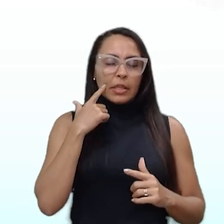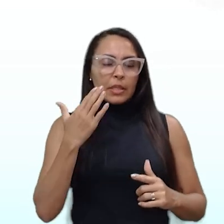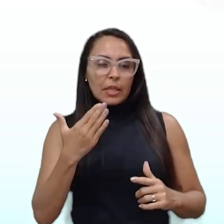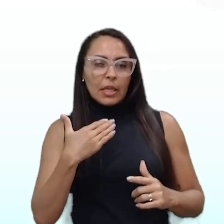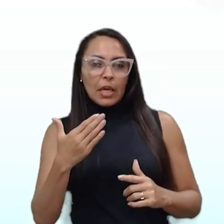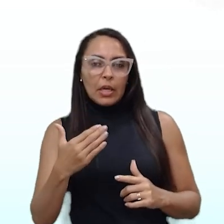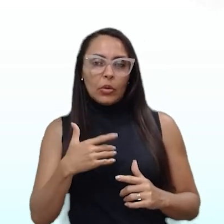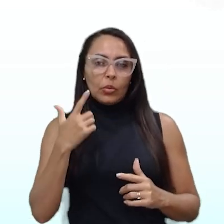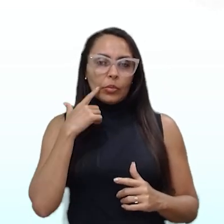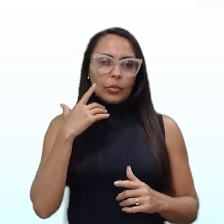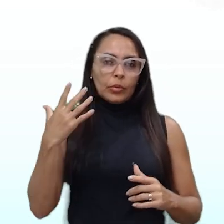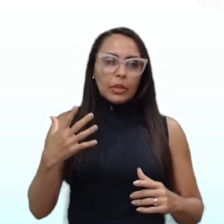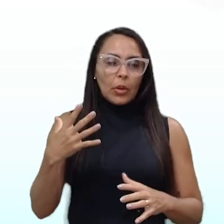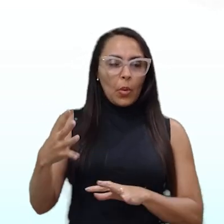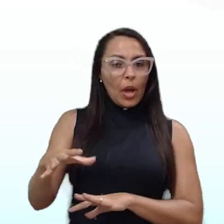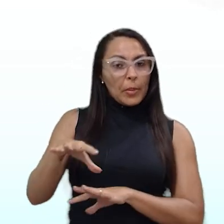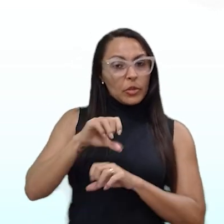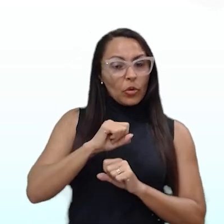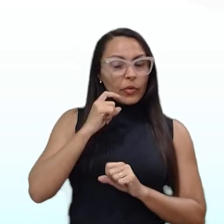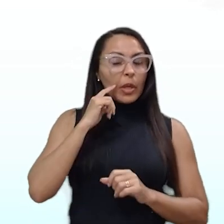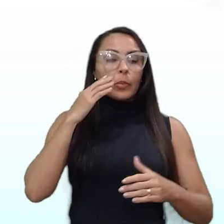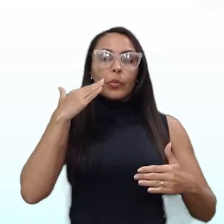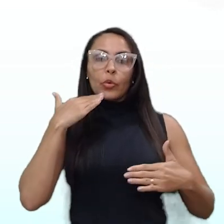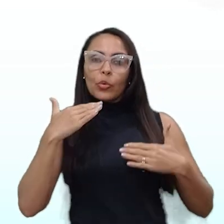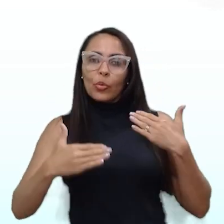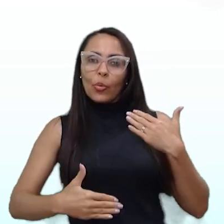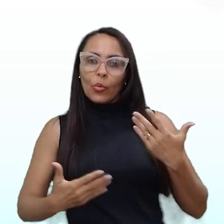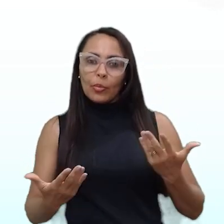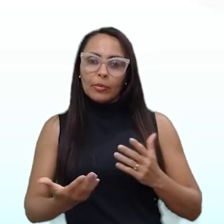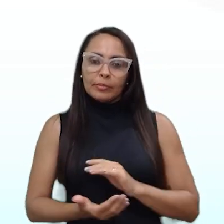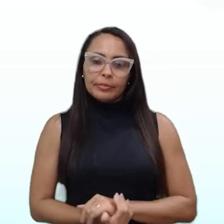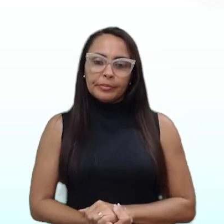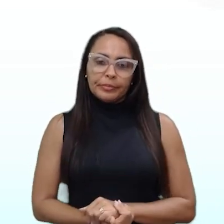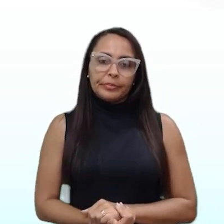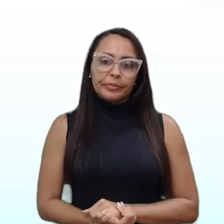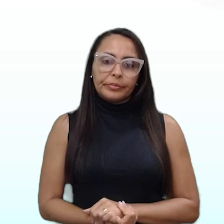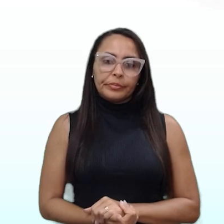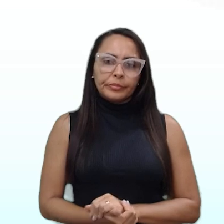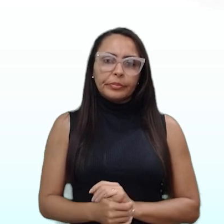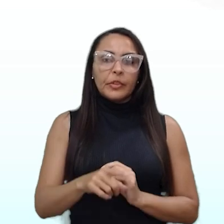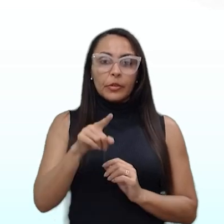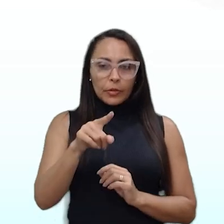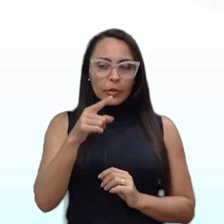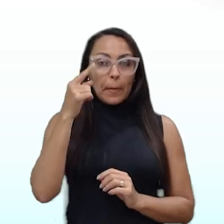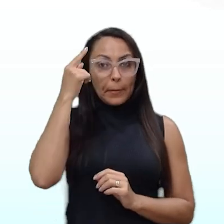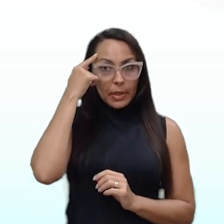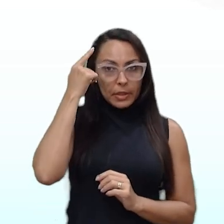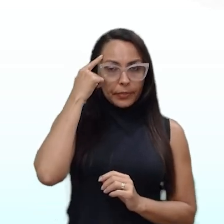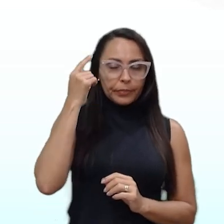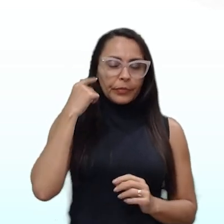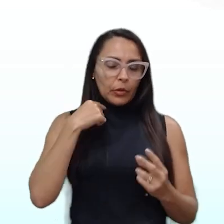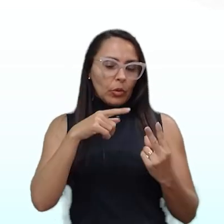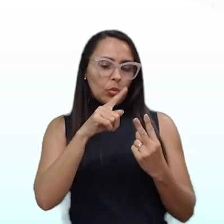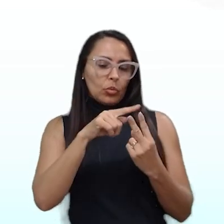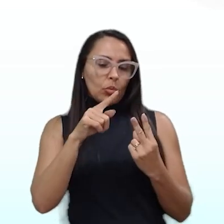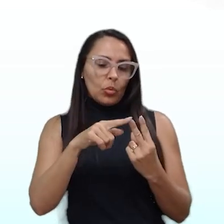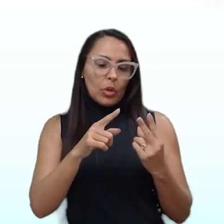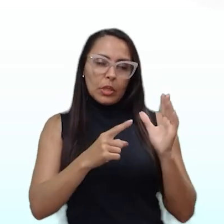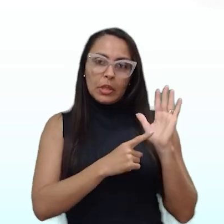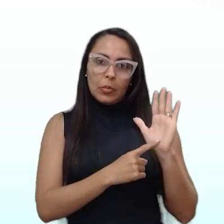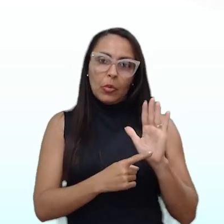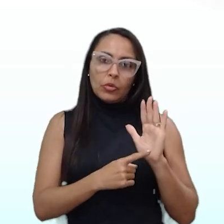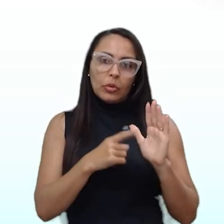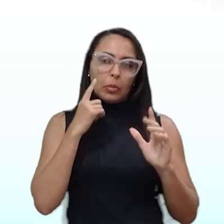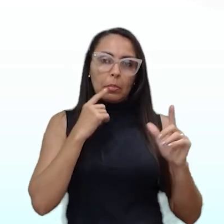cedida ou absorvida por um corpo na variação de sua temperatura. Então, para você ter uma ideia, se eu tenho duas amostras do